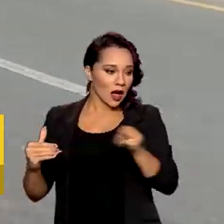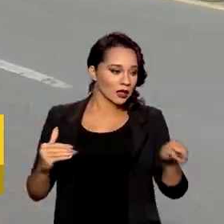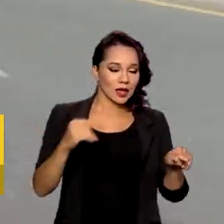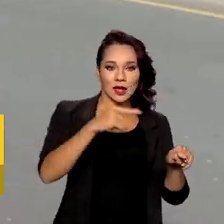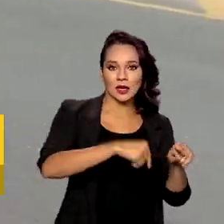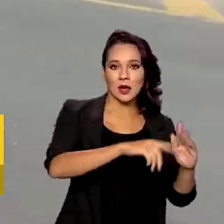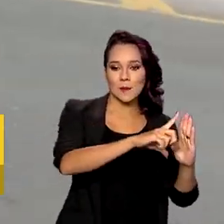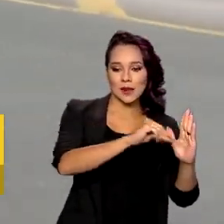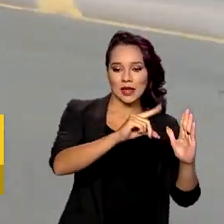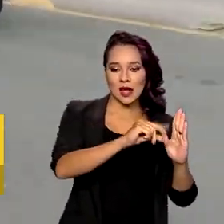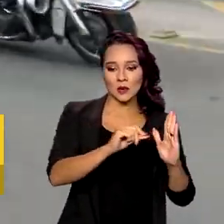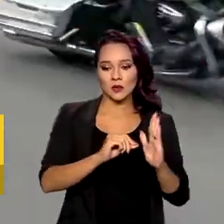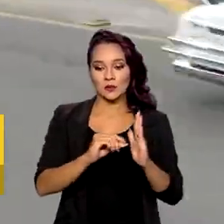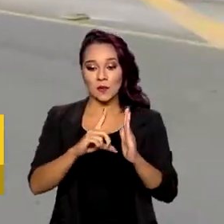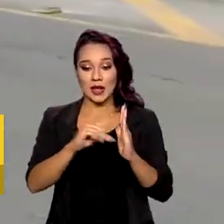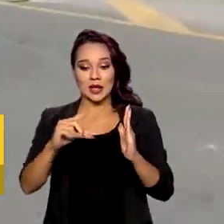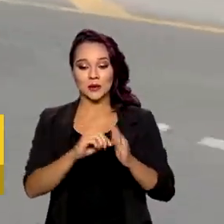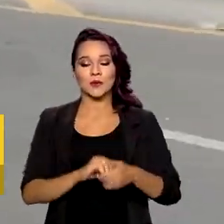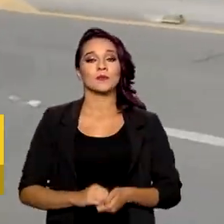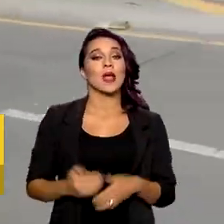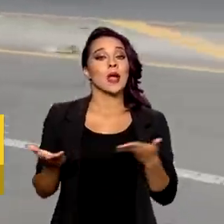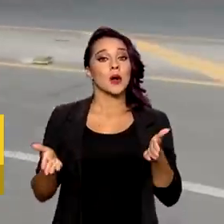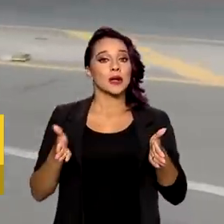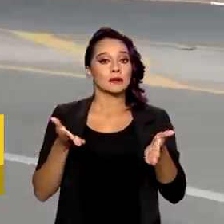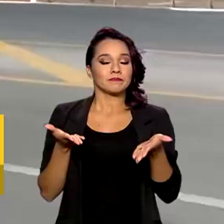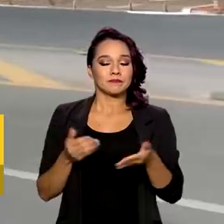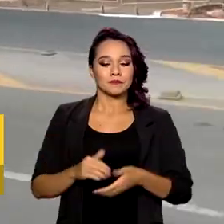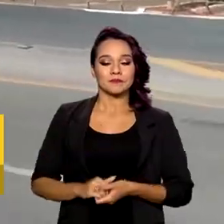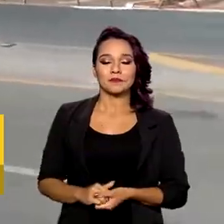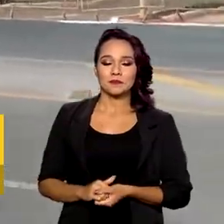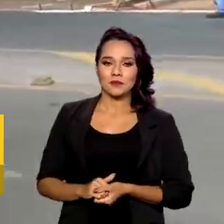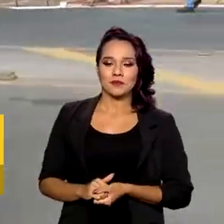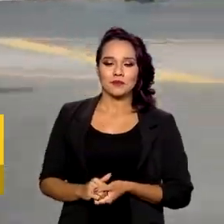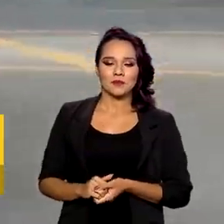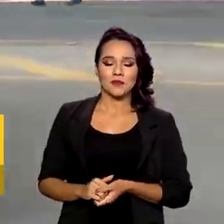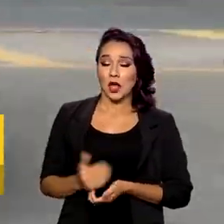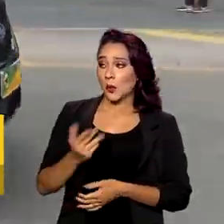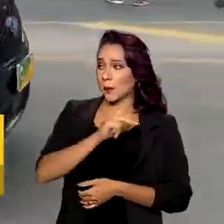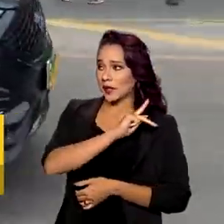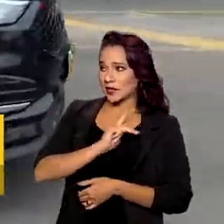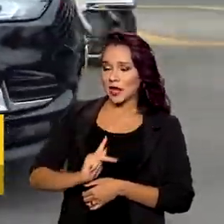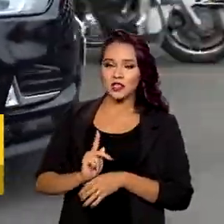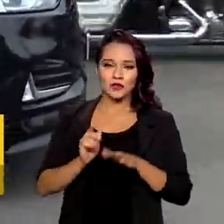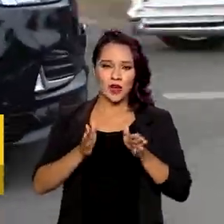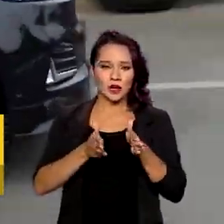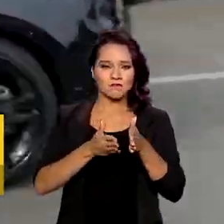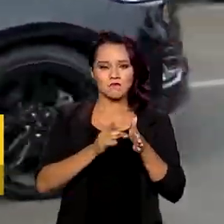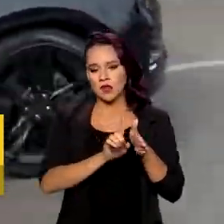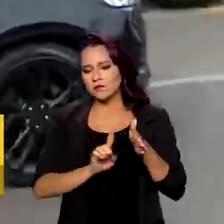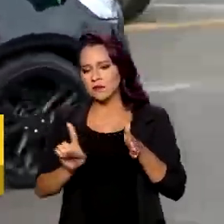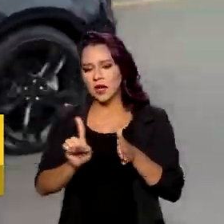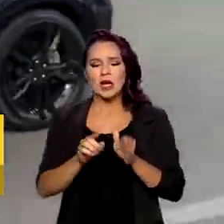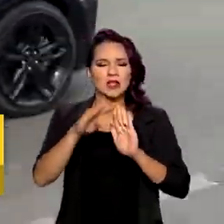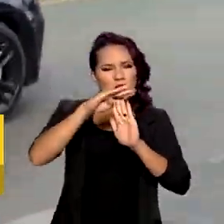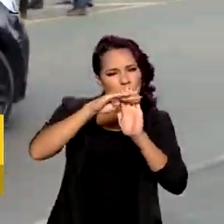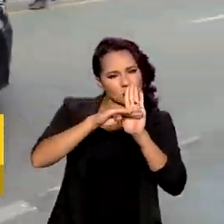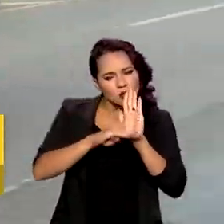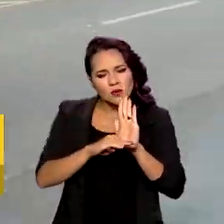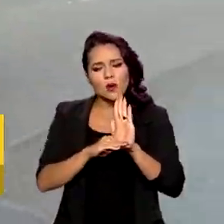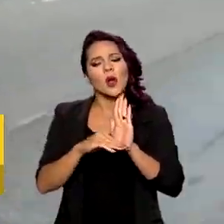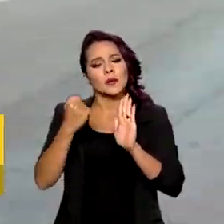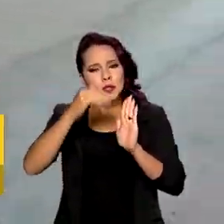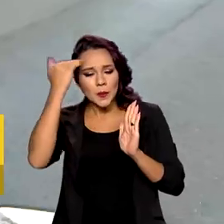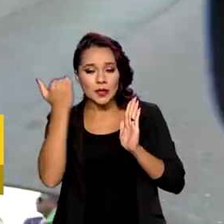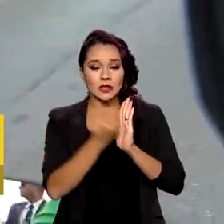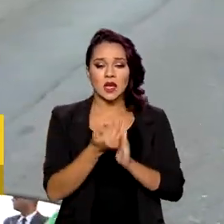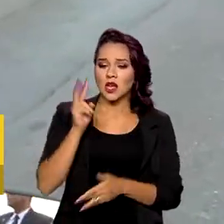do Planalto. Neste momento, Coronel Moraes, o presidente vai desembarcar, vai ter todo um protocolo a ser seguido, né? Explica pra gente. A gente